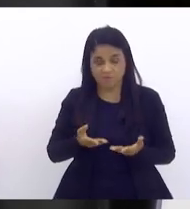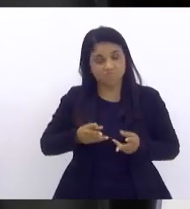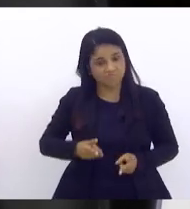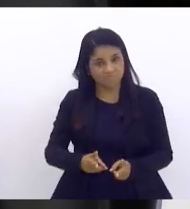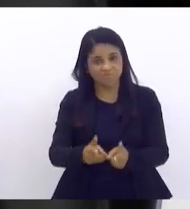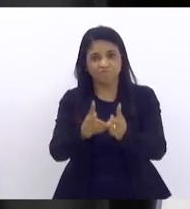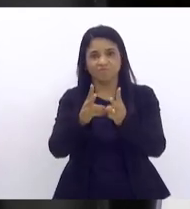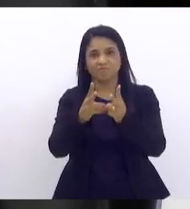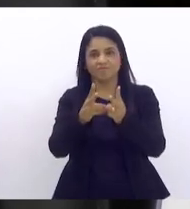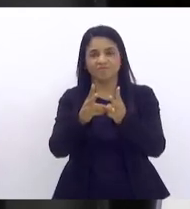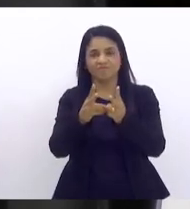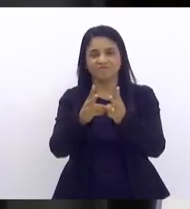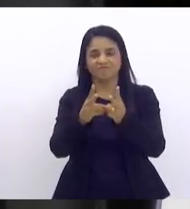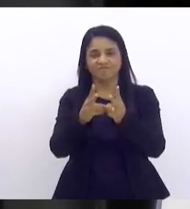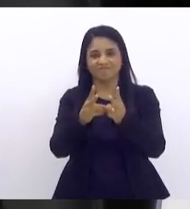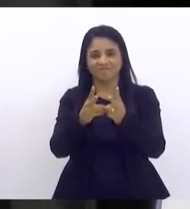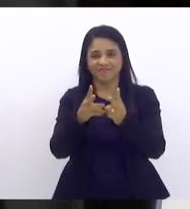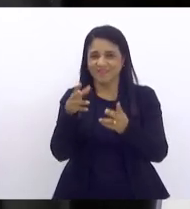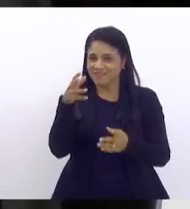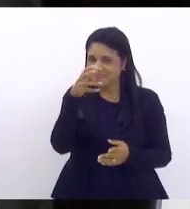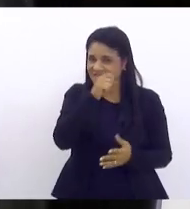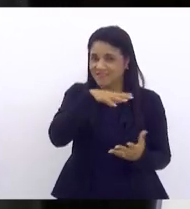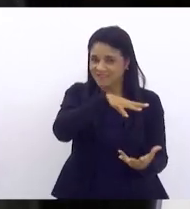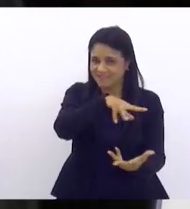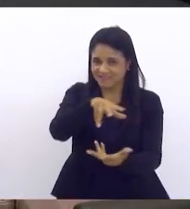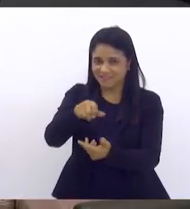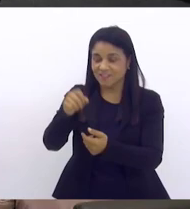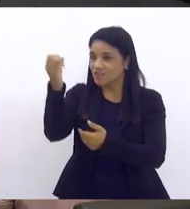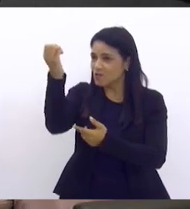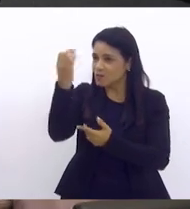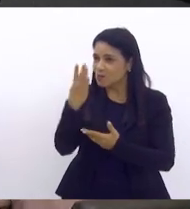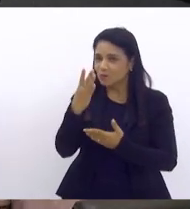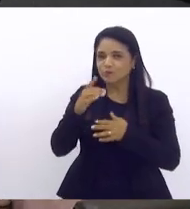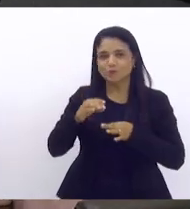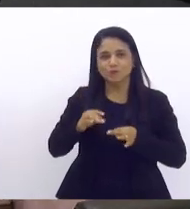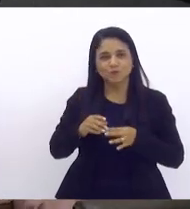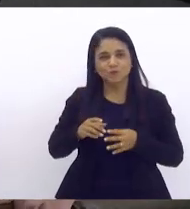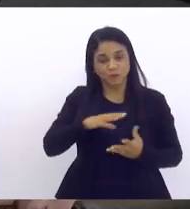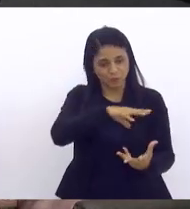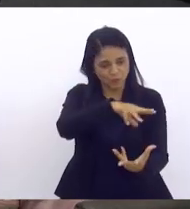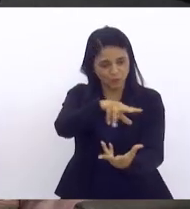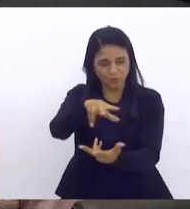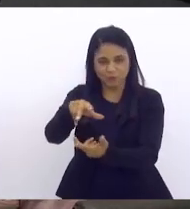continuar sendo sal da terra e luz nesse mundo. Obrigado.